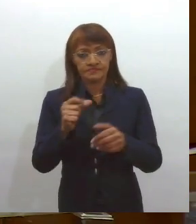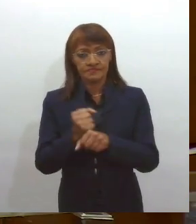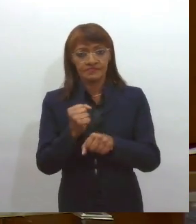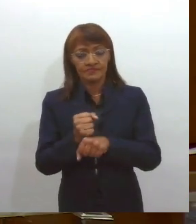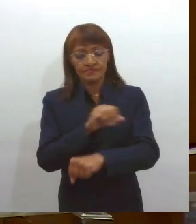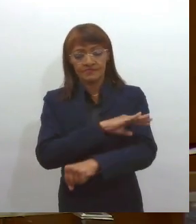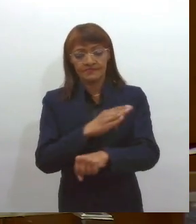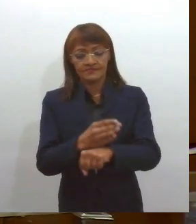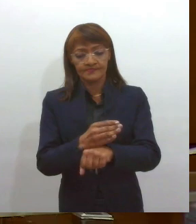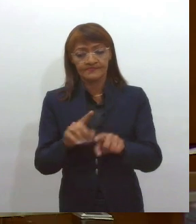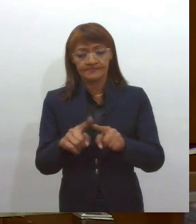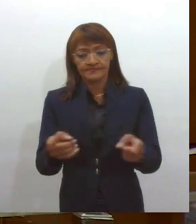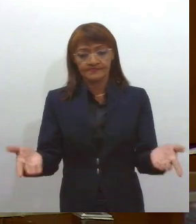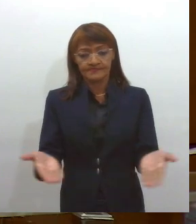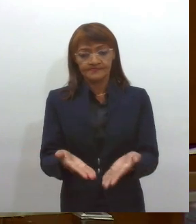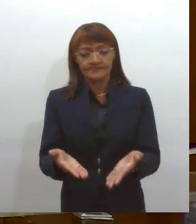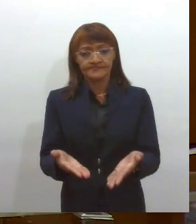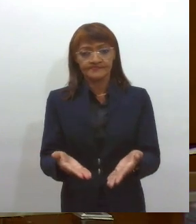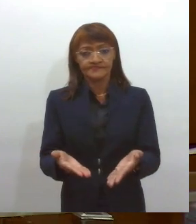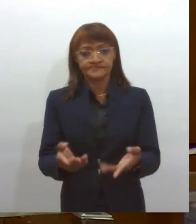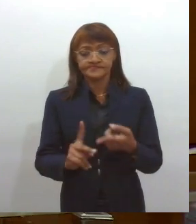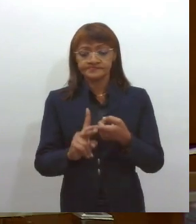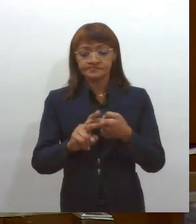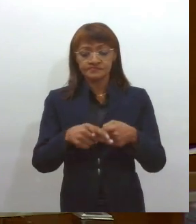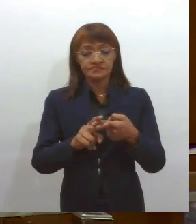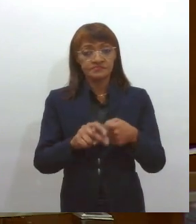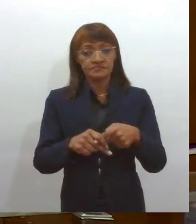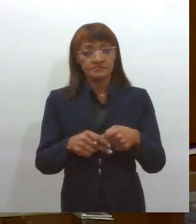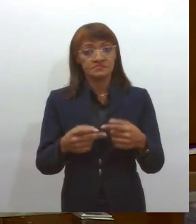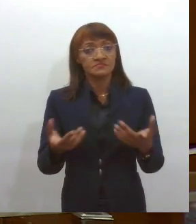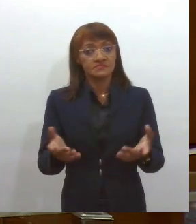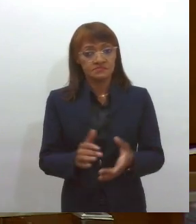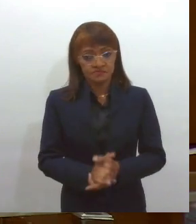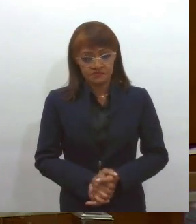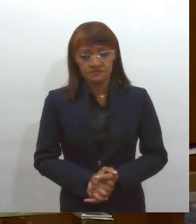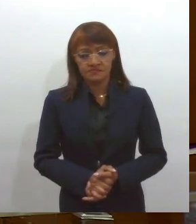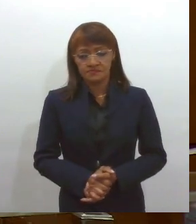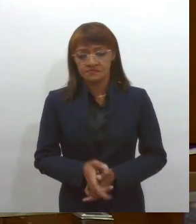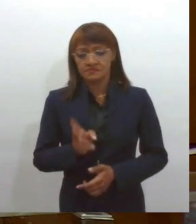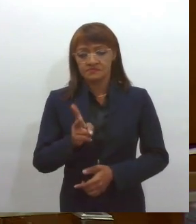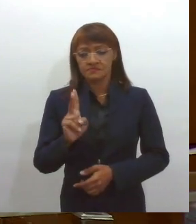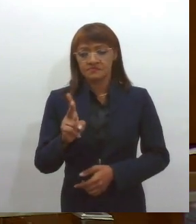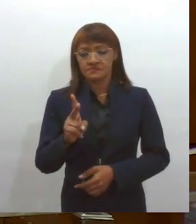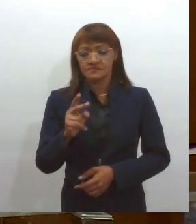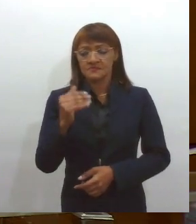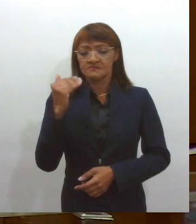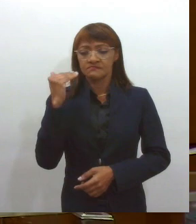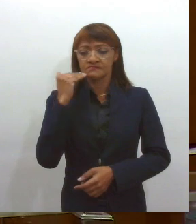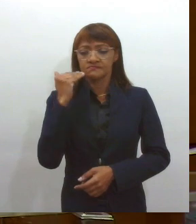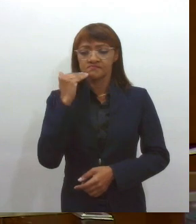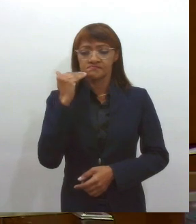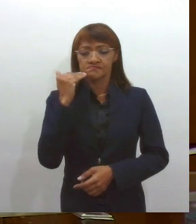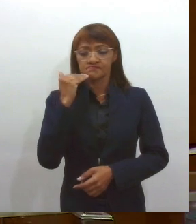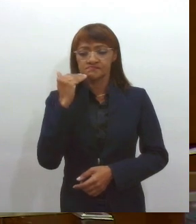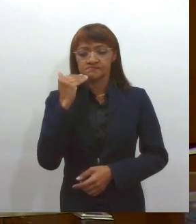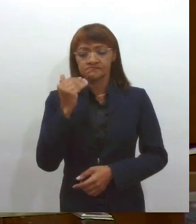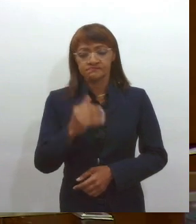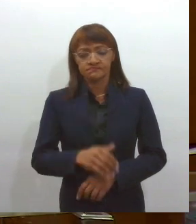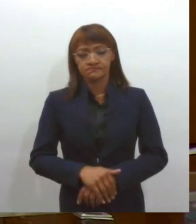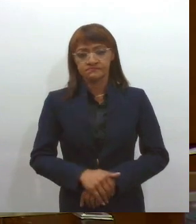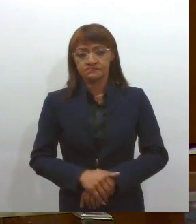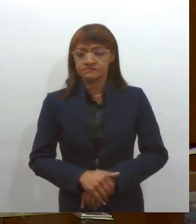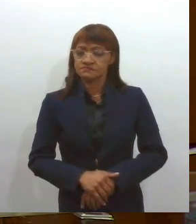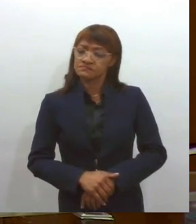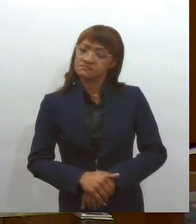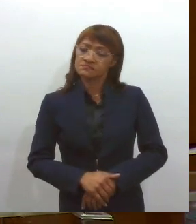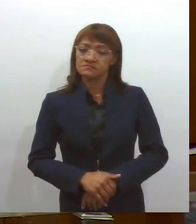então diariamente ali né vem tendos alguns danos e eh quando